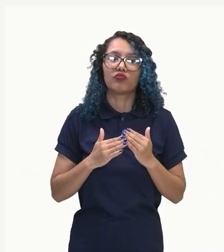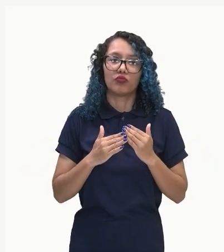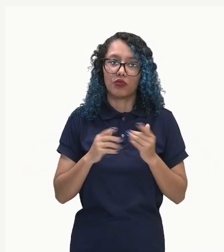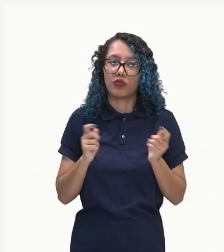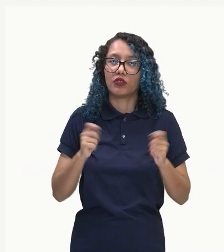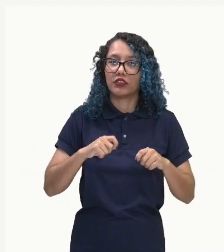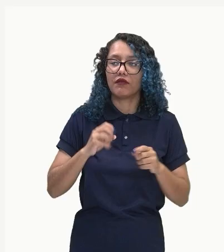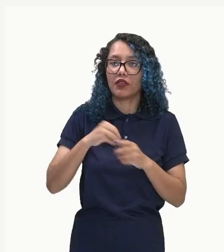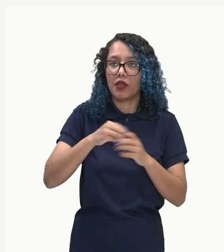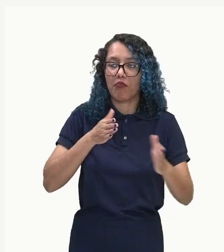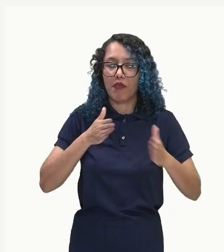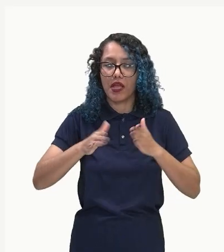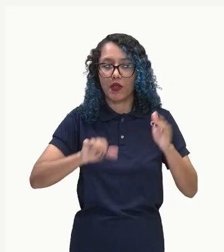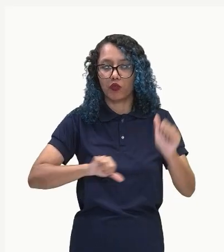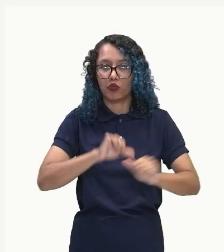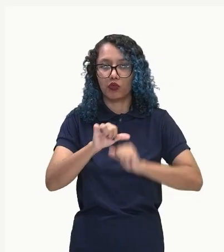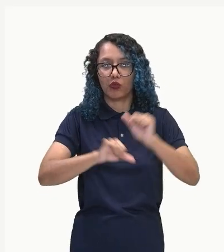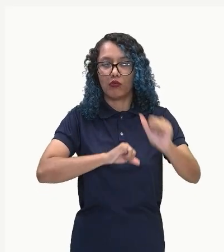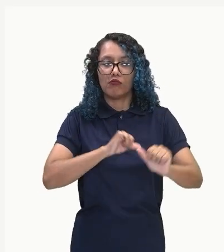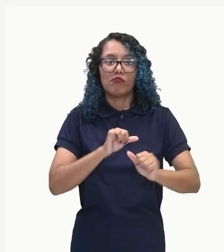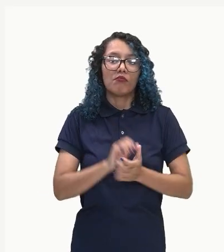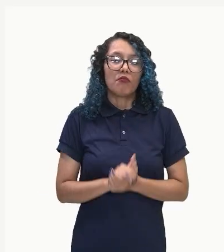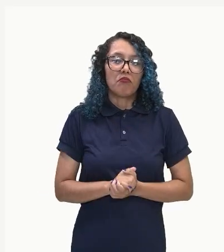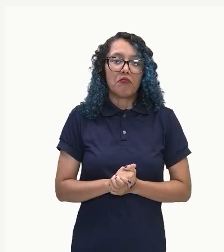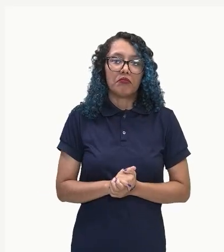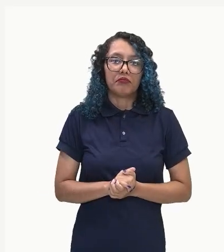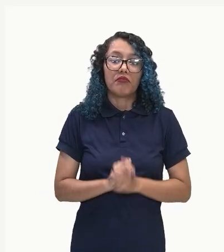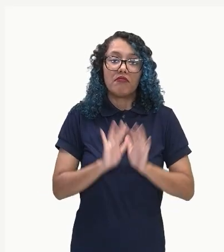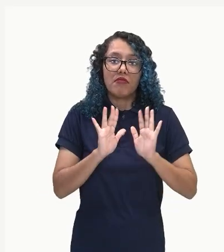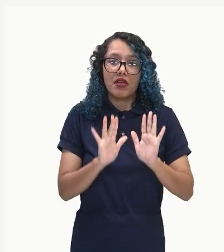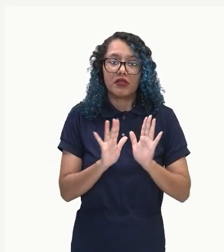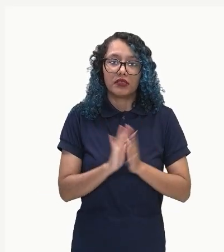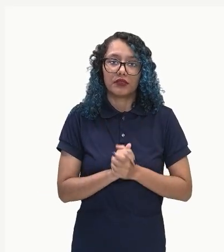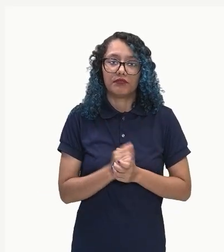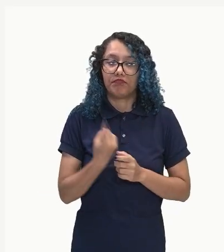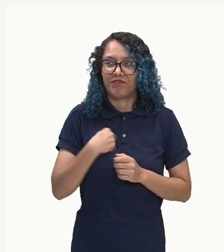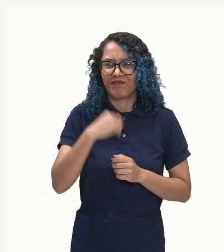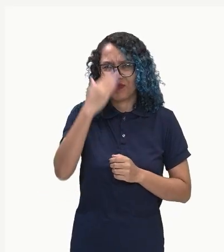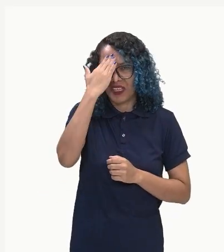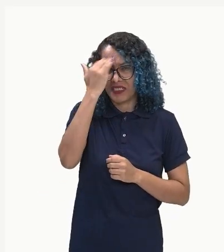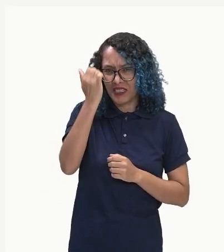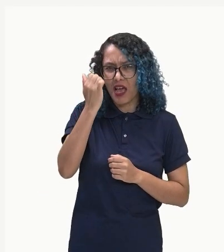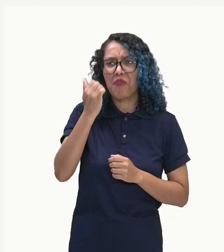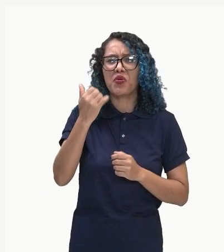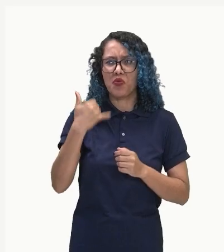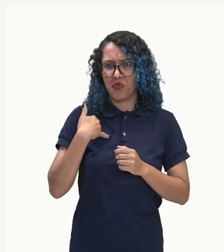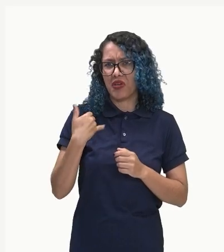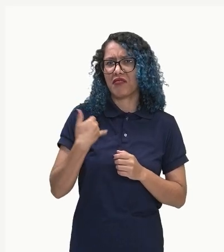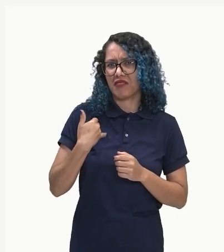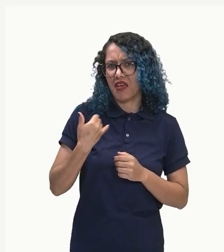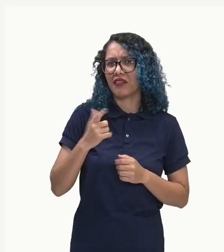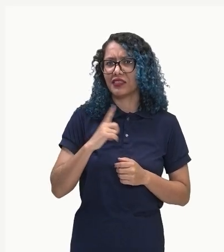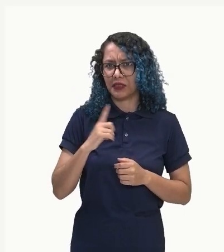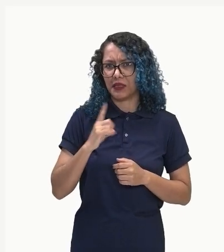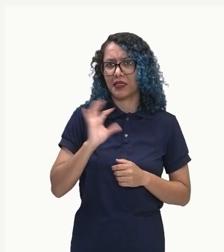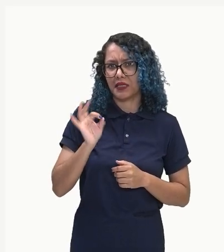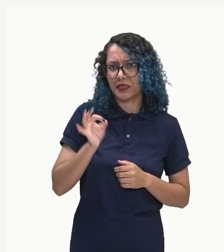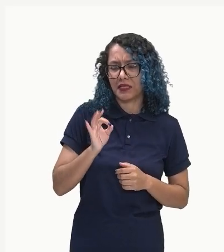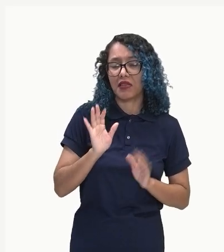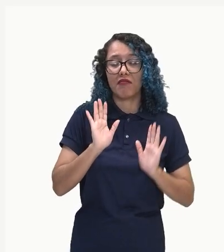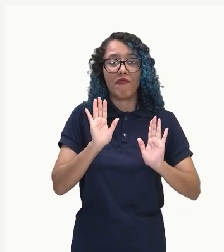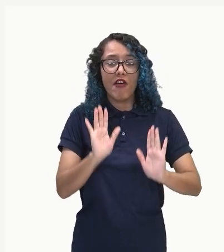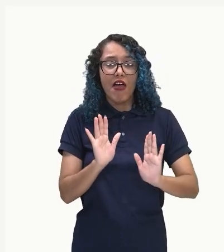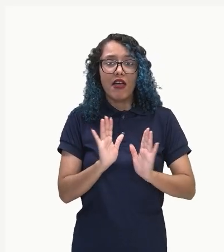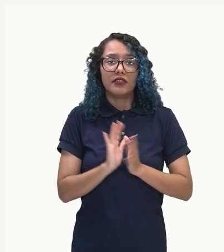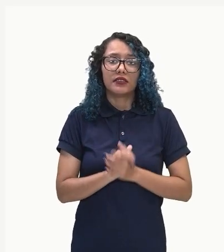que tudo isso vai acontecer, né? A gente sabe que existe ali uma idade para isso acontecer, mas a gente